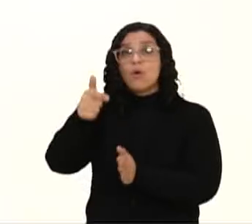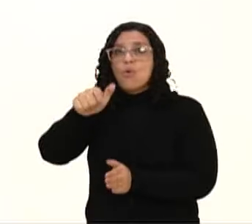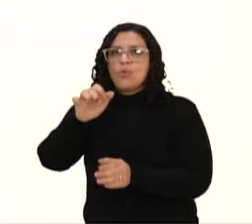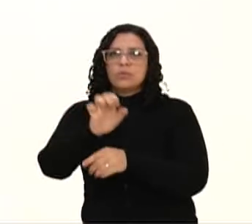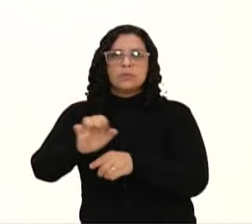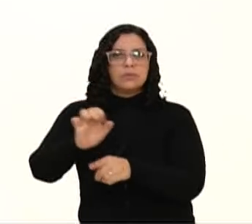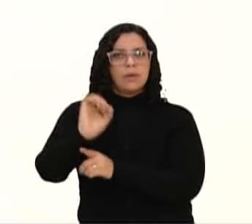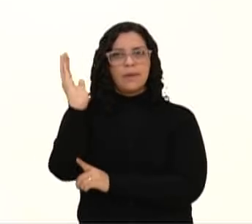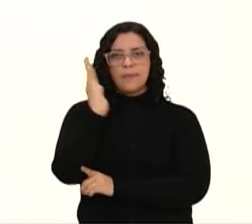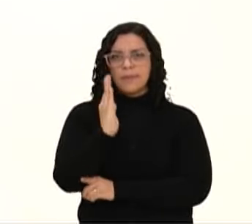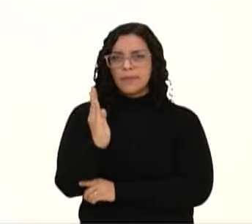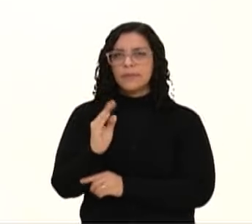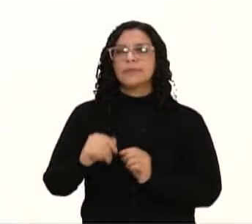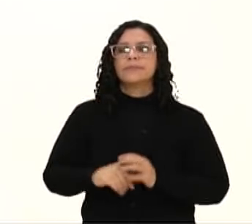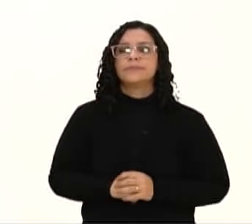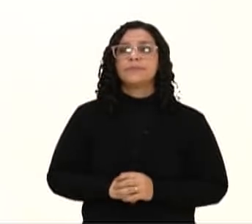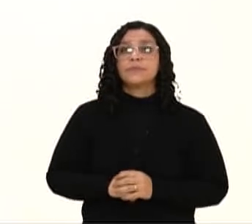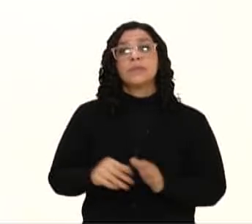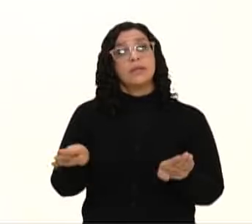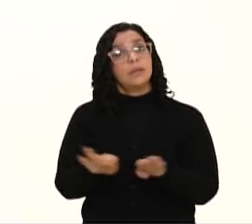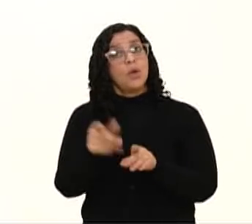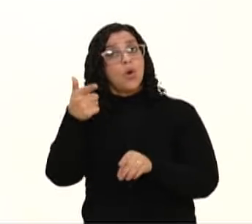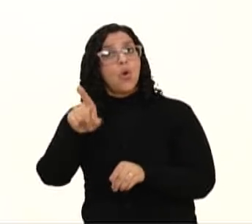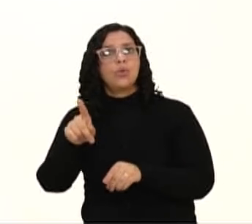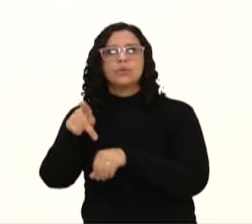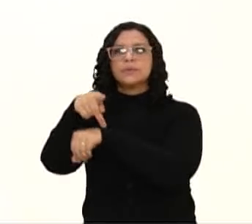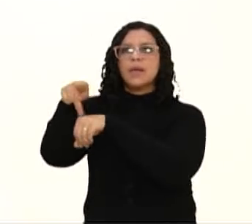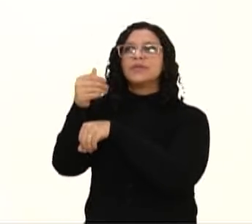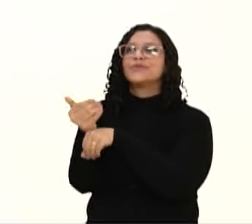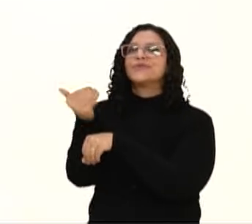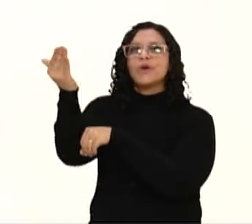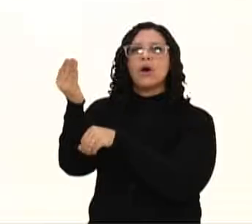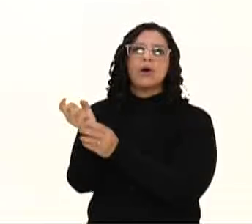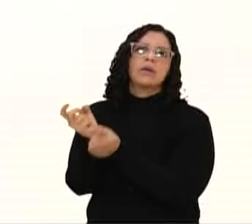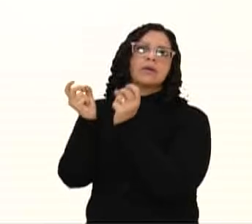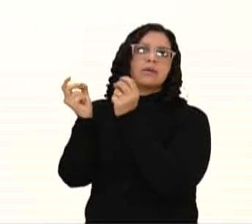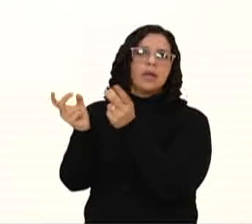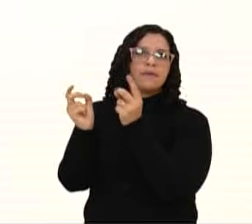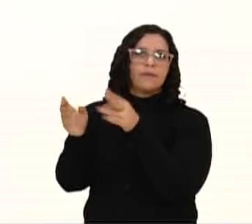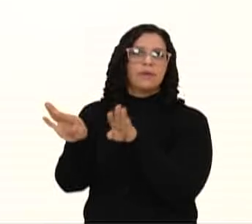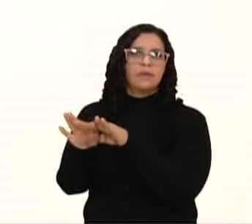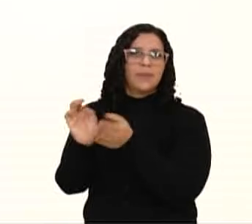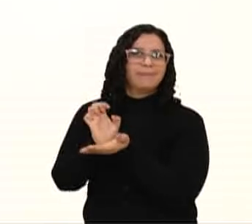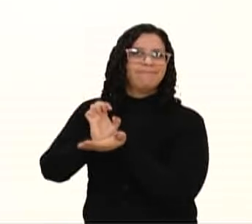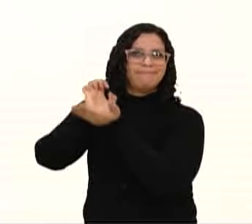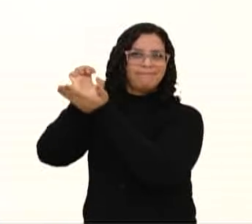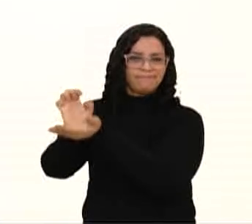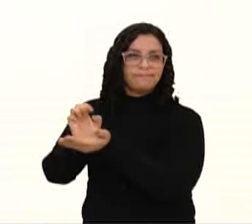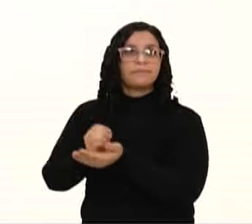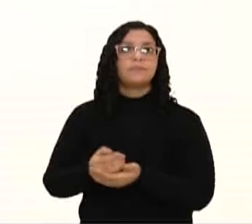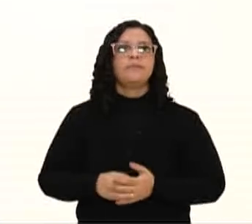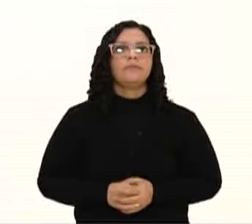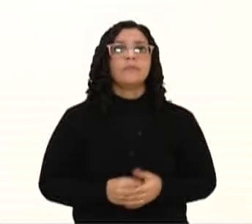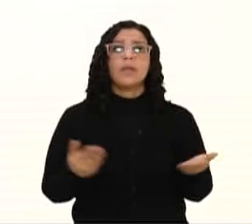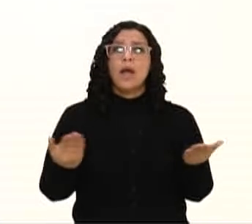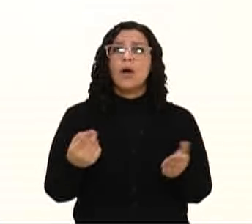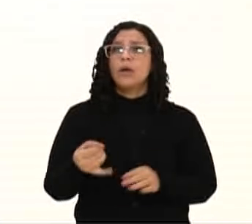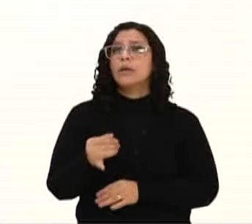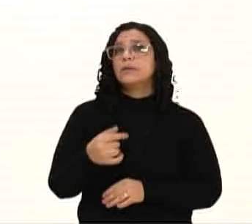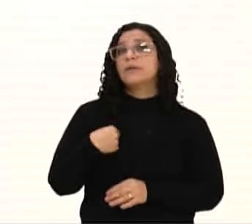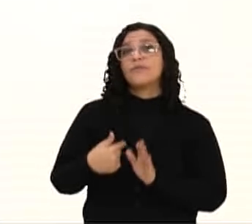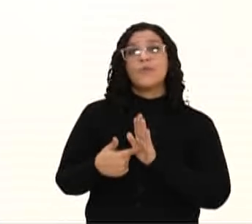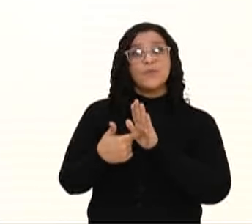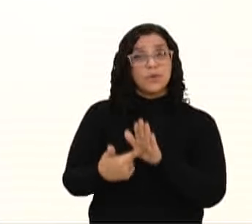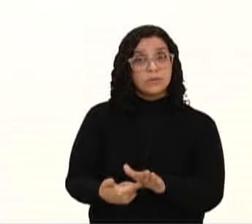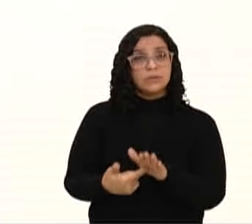Brasil ou para outros países, inclusive, para exportação, certo? E aí, o que nós trouxe um exemplo ali